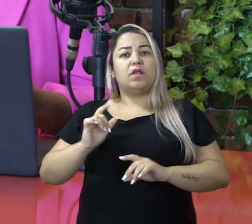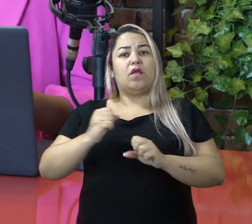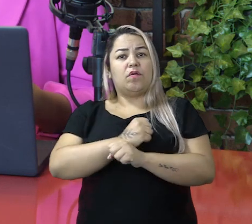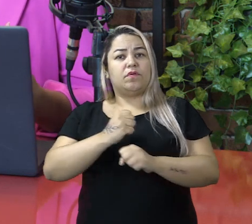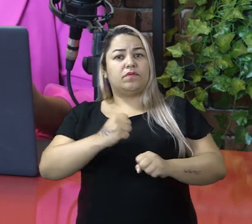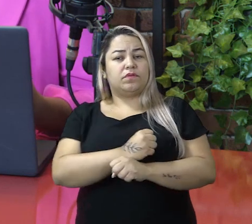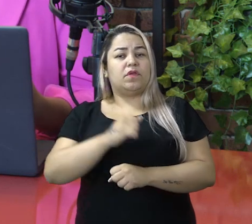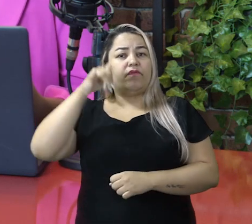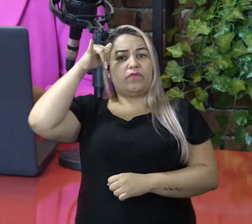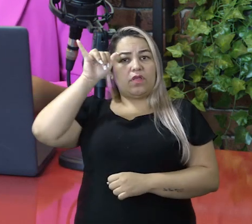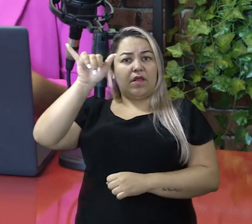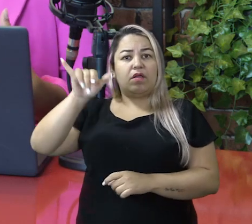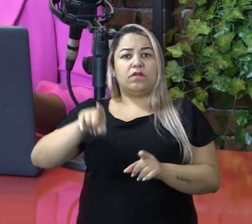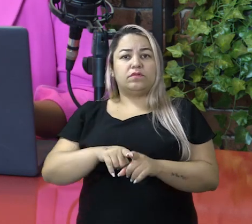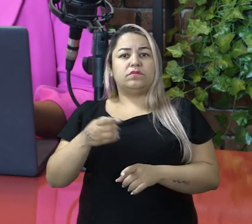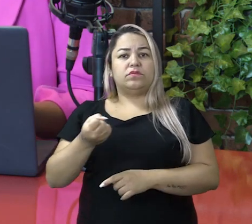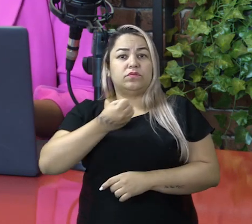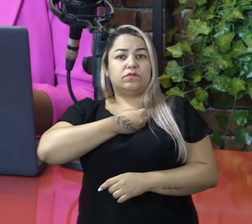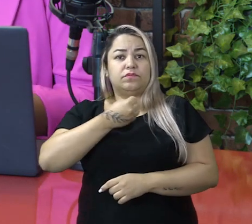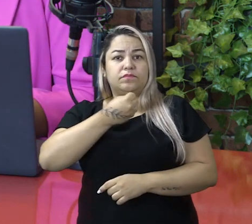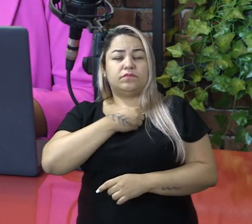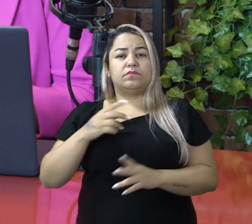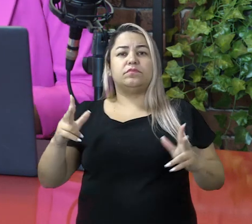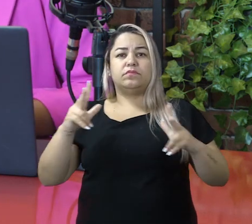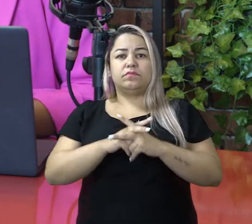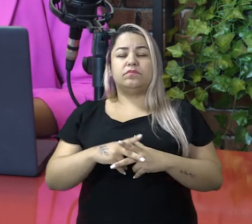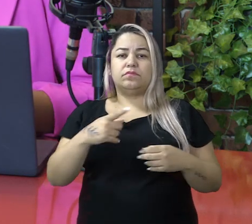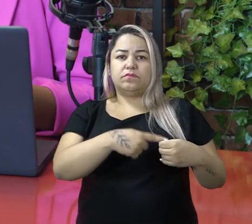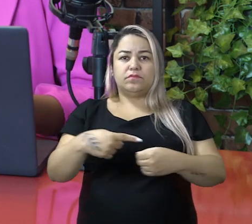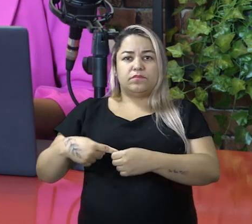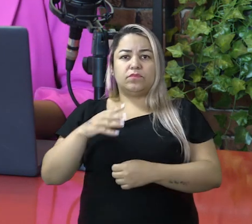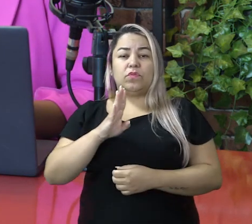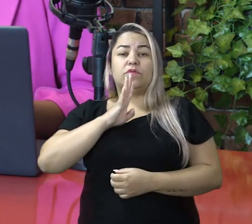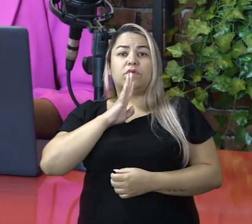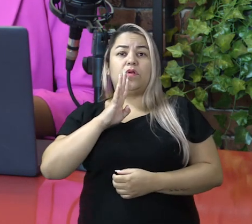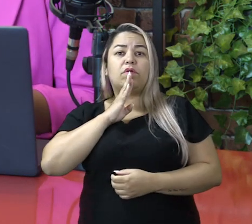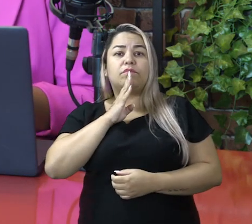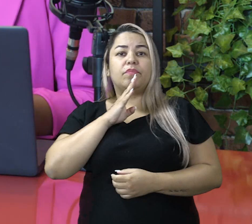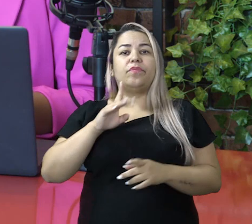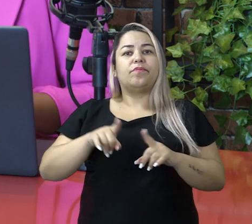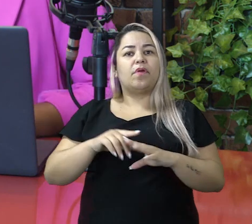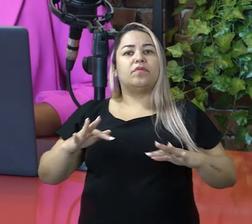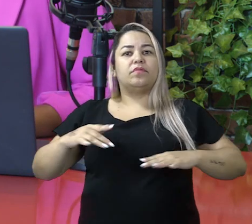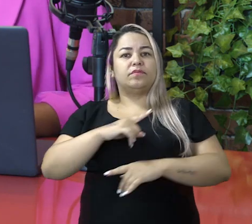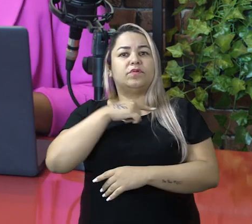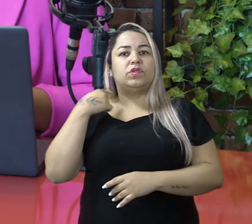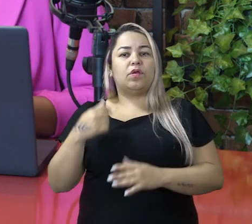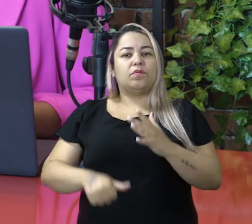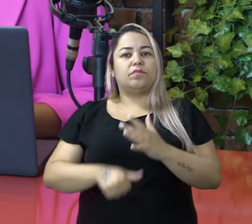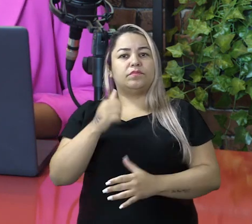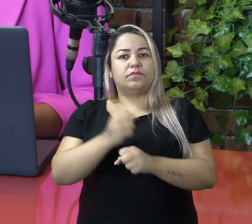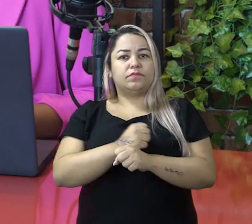rodovia receberá obras, o que poderá evitar o número de acidentes na estrada, que hoje é conhecida como Estrada da Morte. No